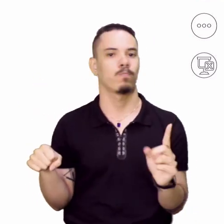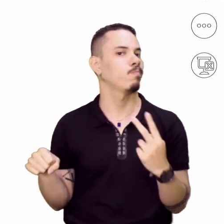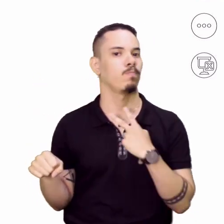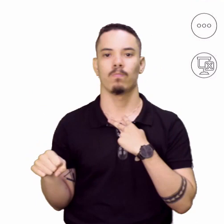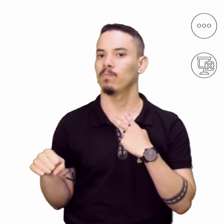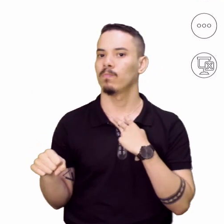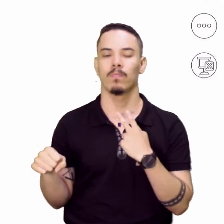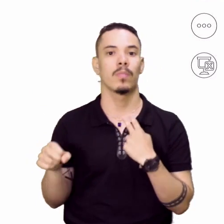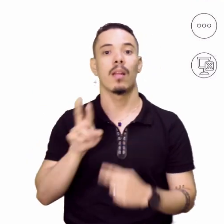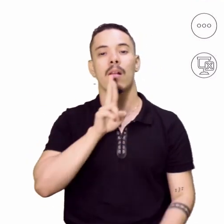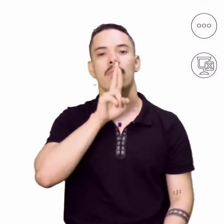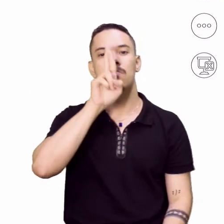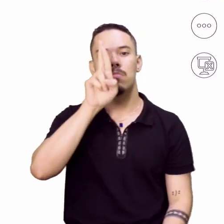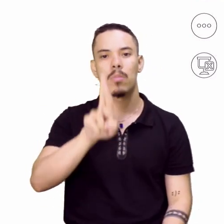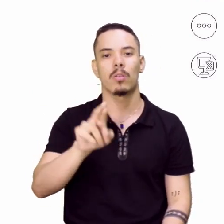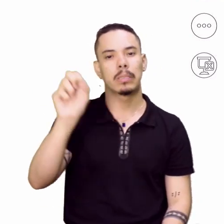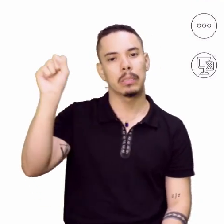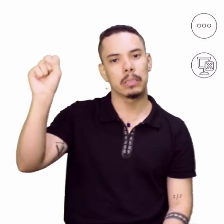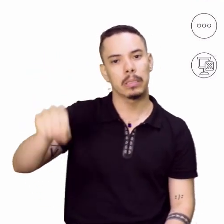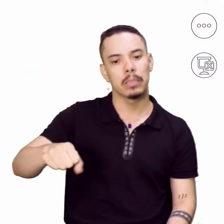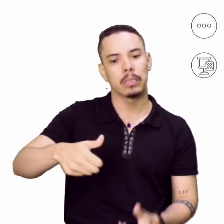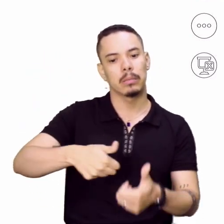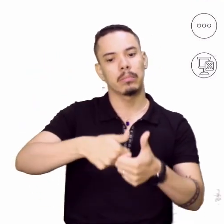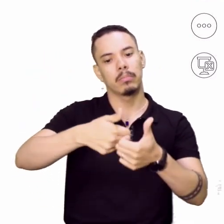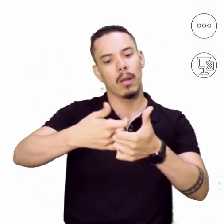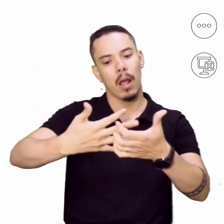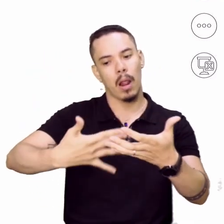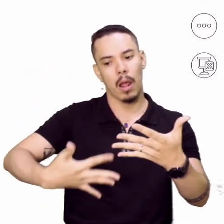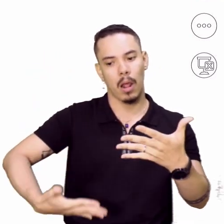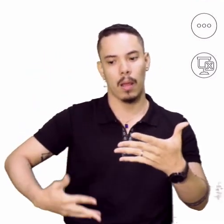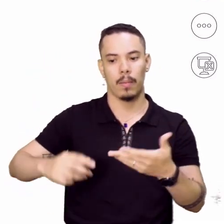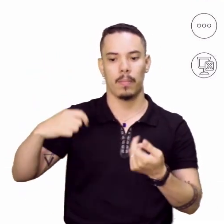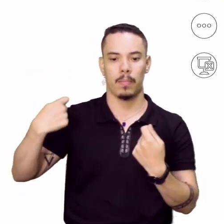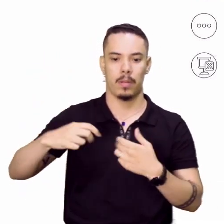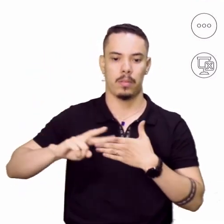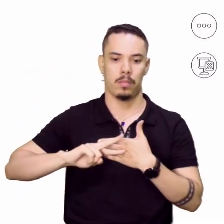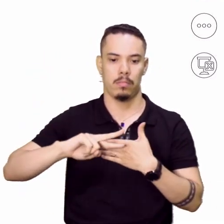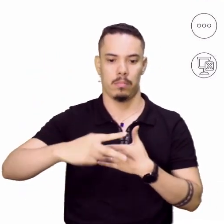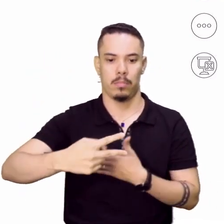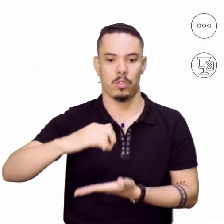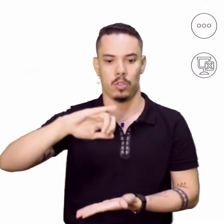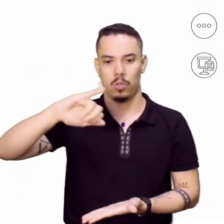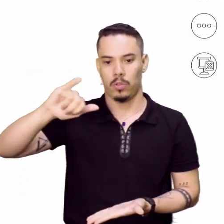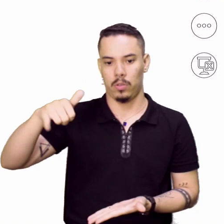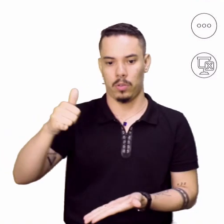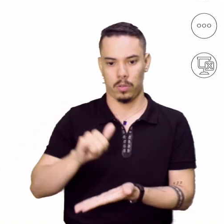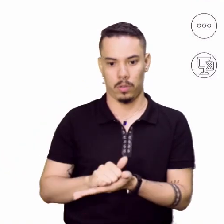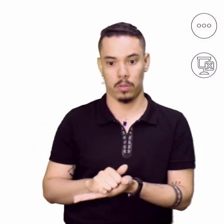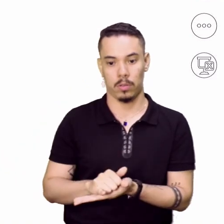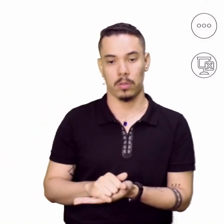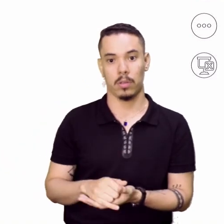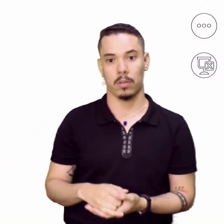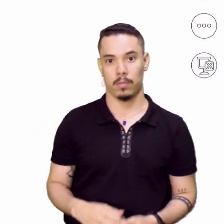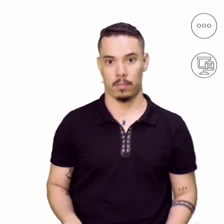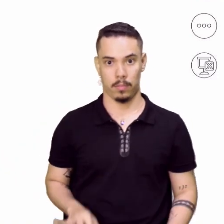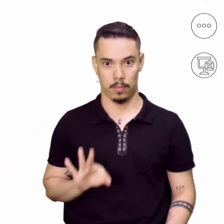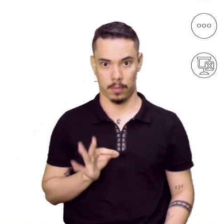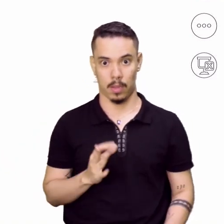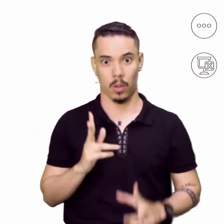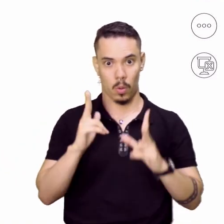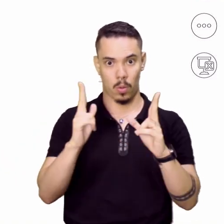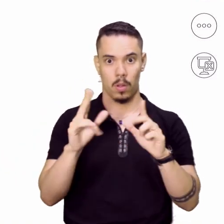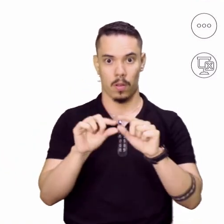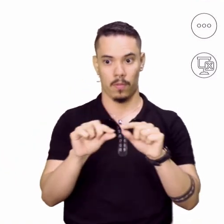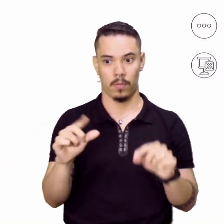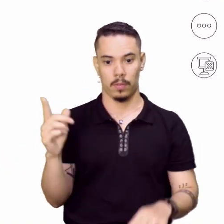respostas mais elaboradas como essa aqui onde Tive onde o Peter disse eu esperarei e verei